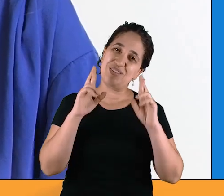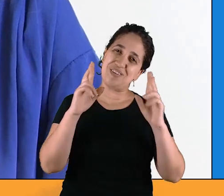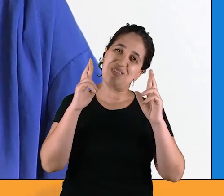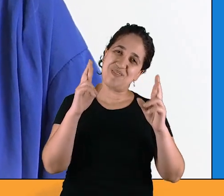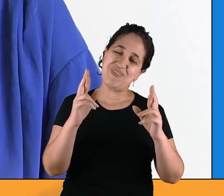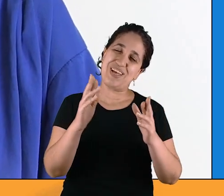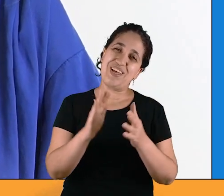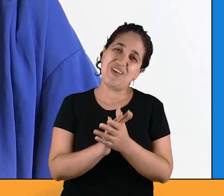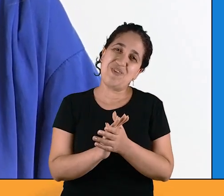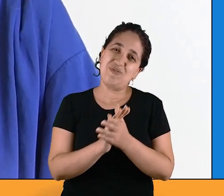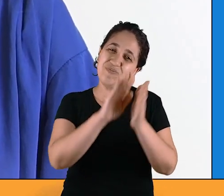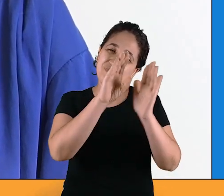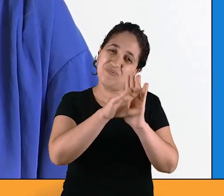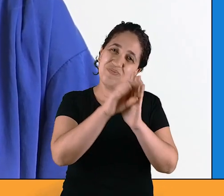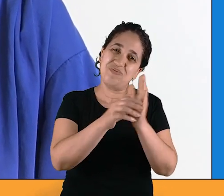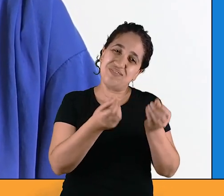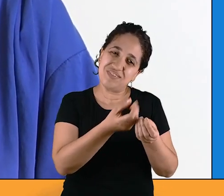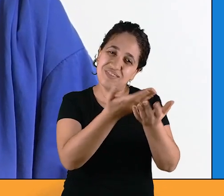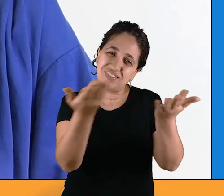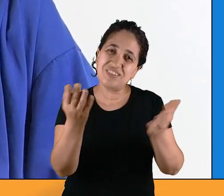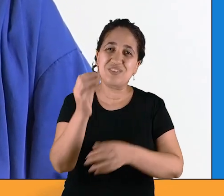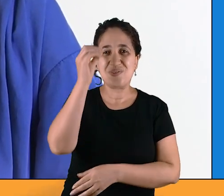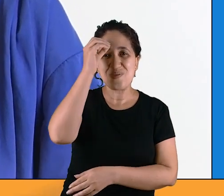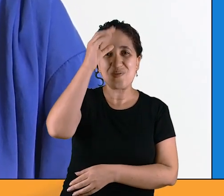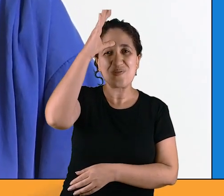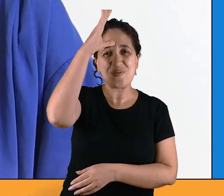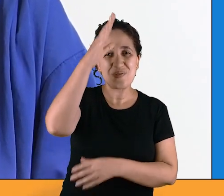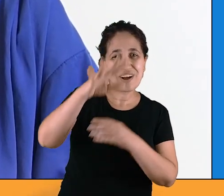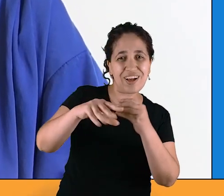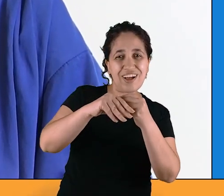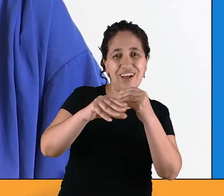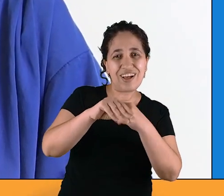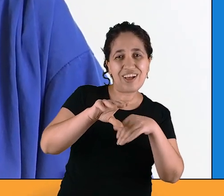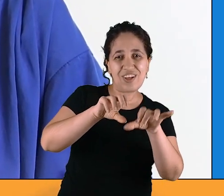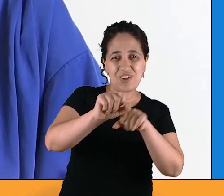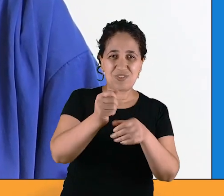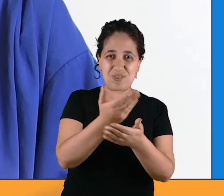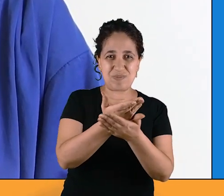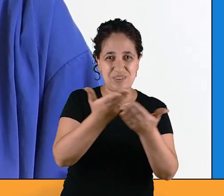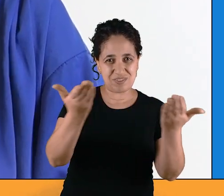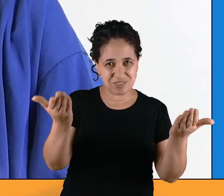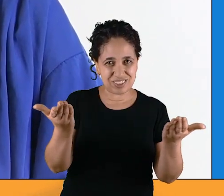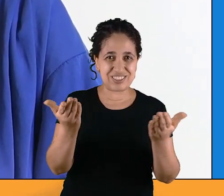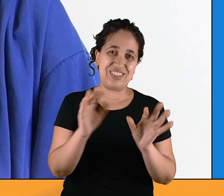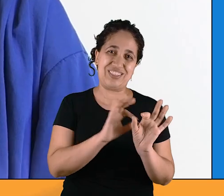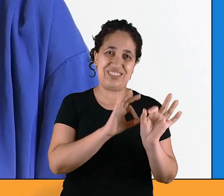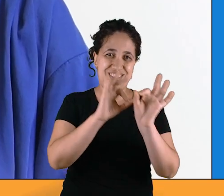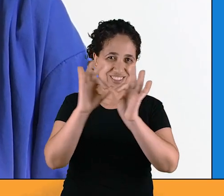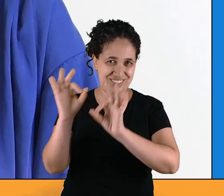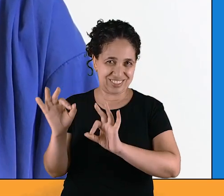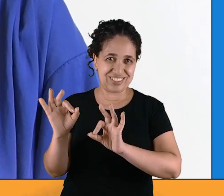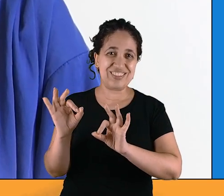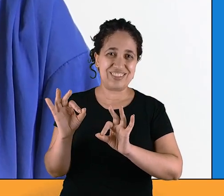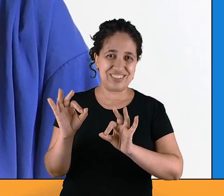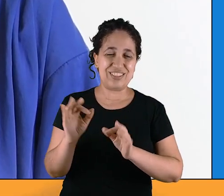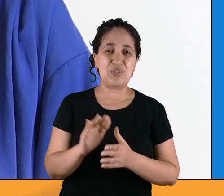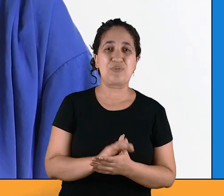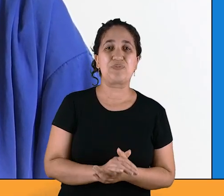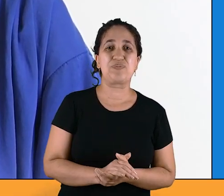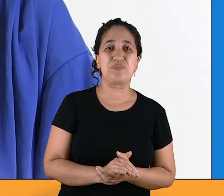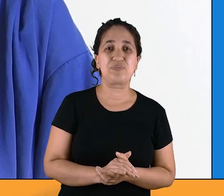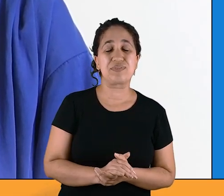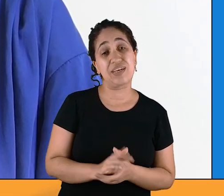vocês, espero ter trazido aí alguns conceitos, alguns conhecimentos que podem agregar a formação de todos vocês que estão aqui acompanhando